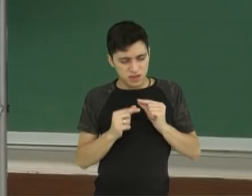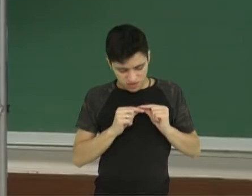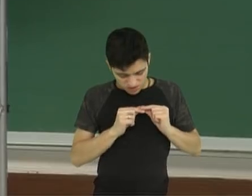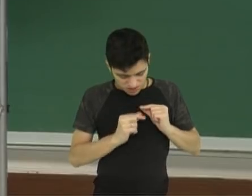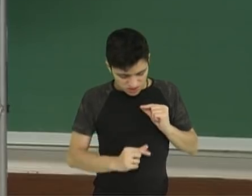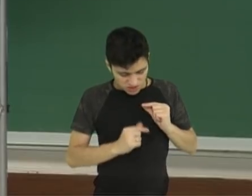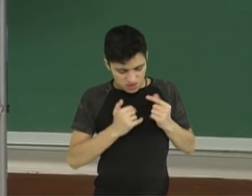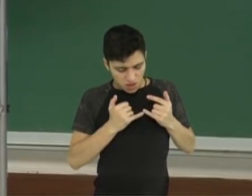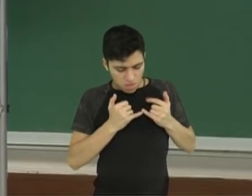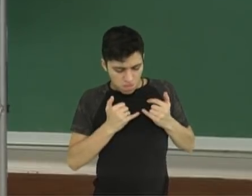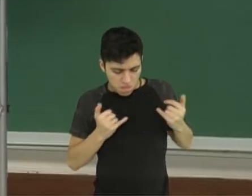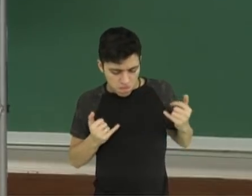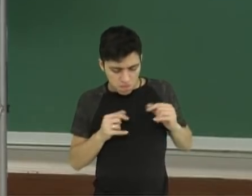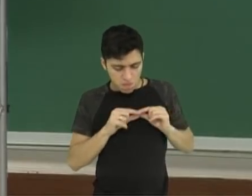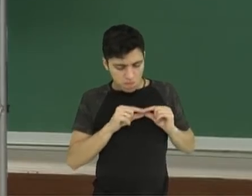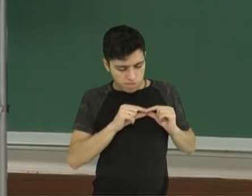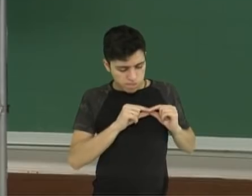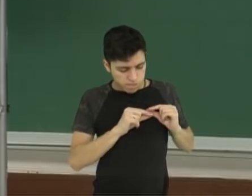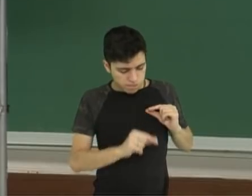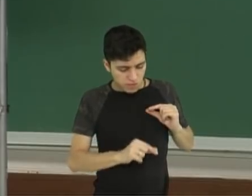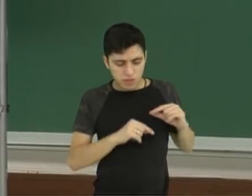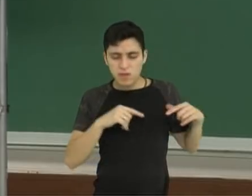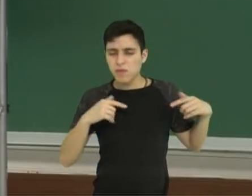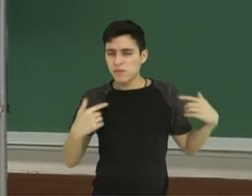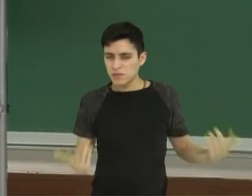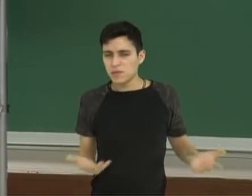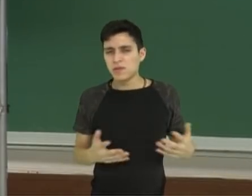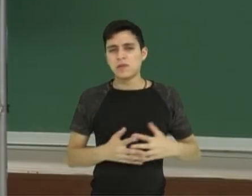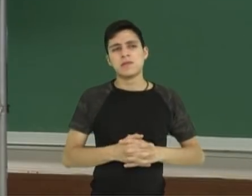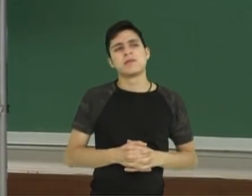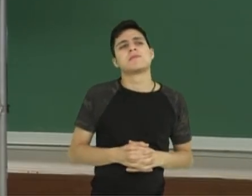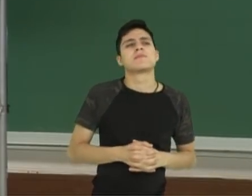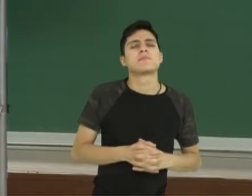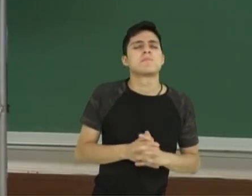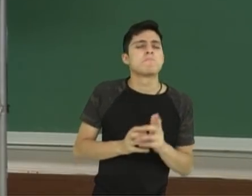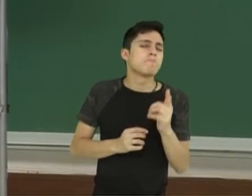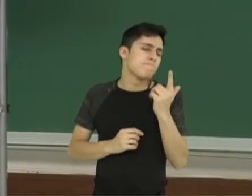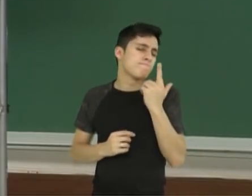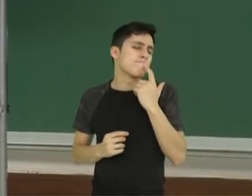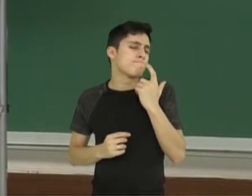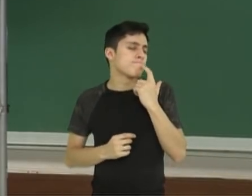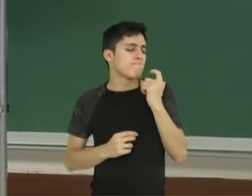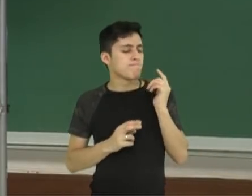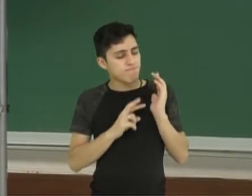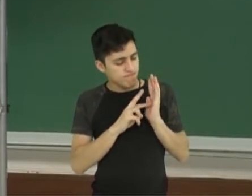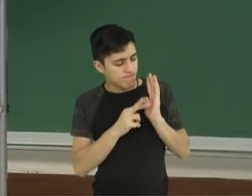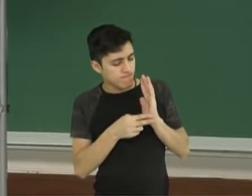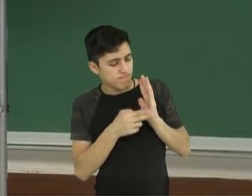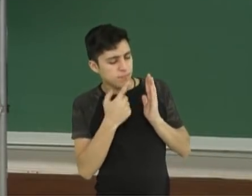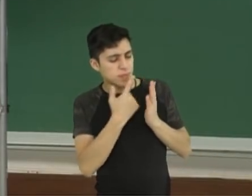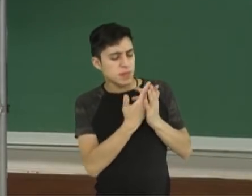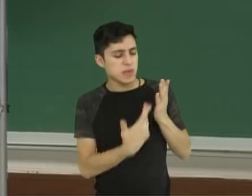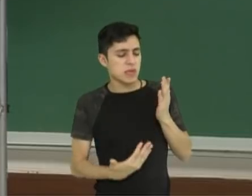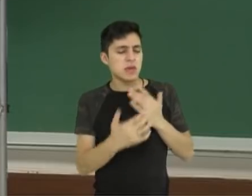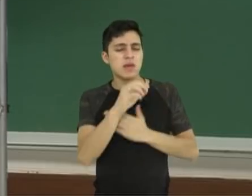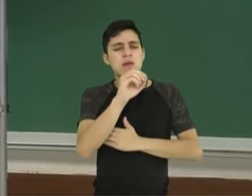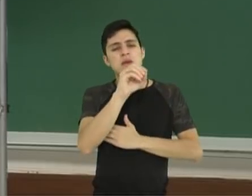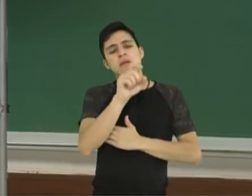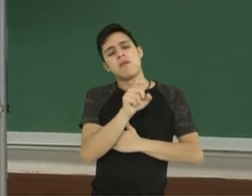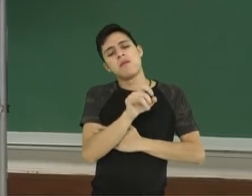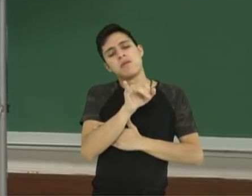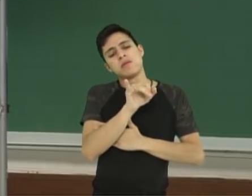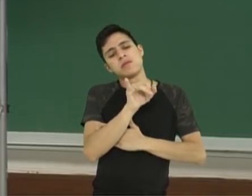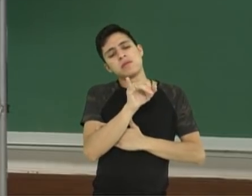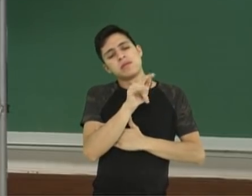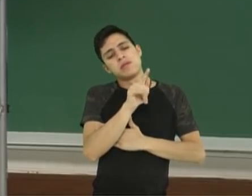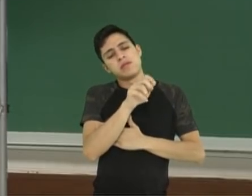veias, artérias, capilares. Quando está vermelhinho, carrega sangue oxigenado. E quando